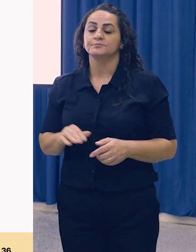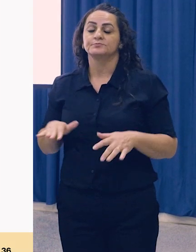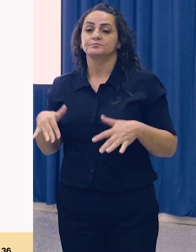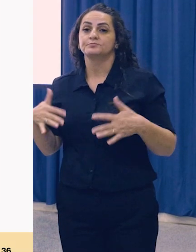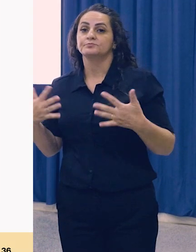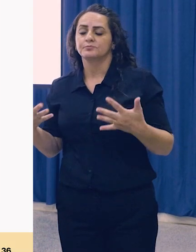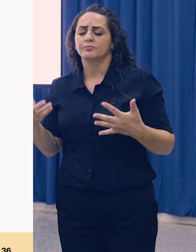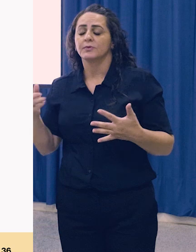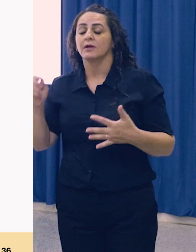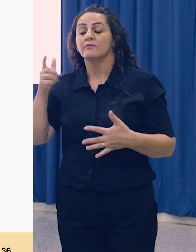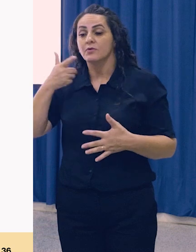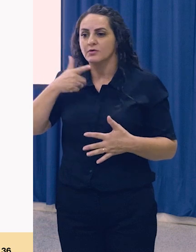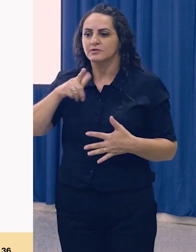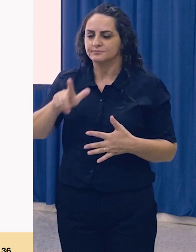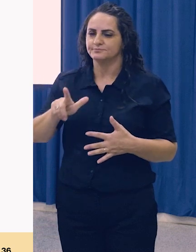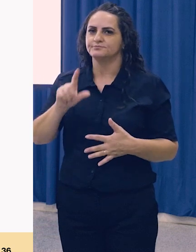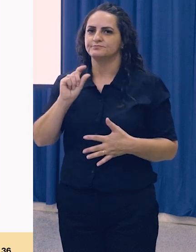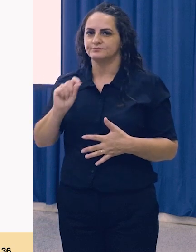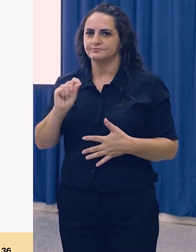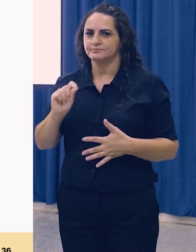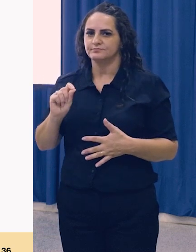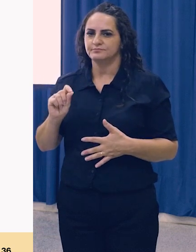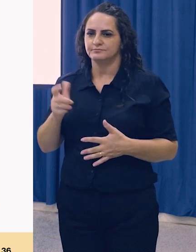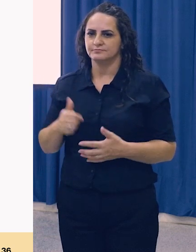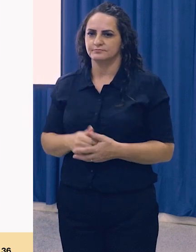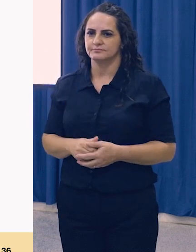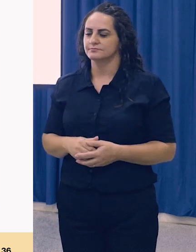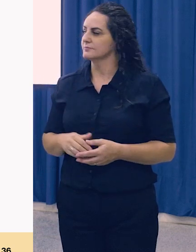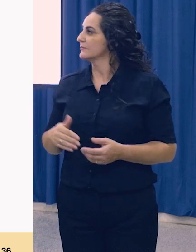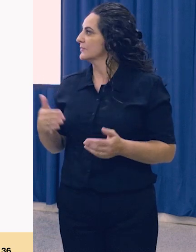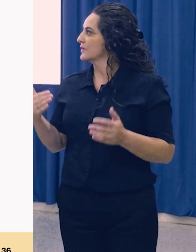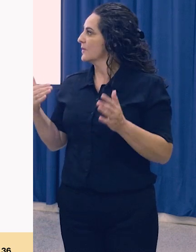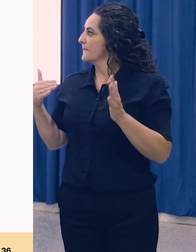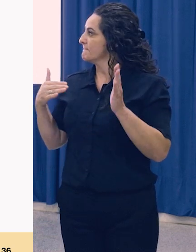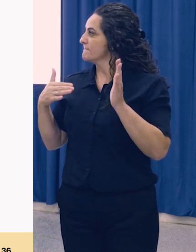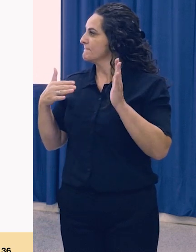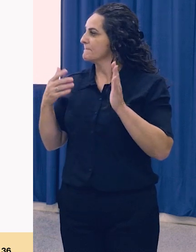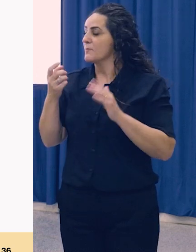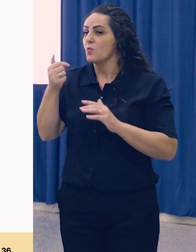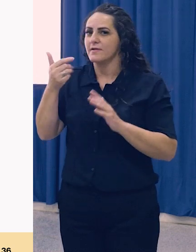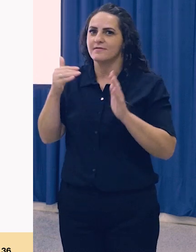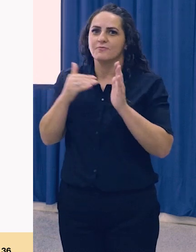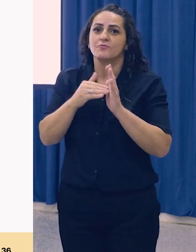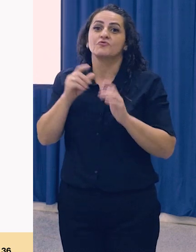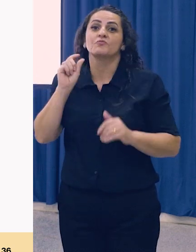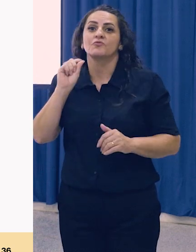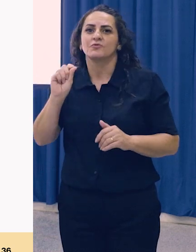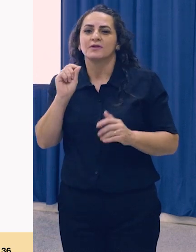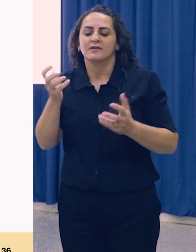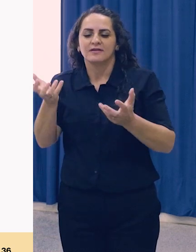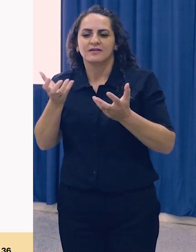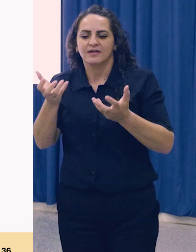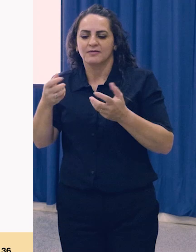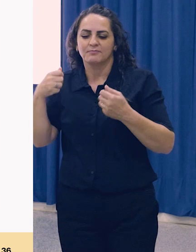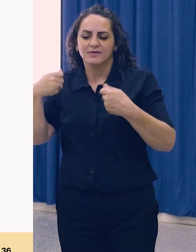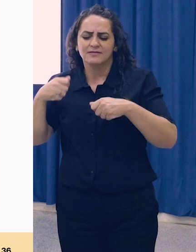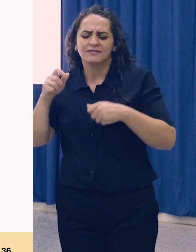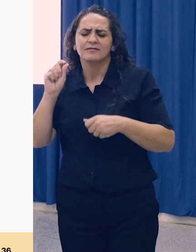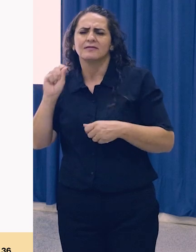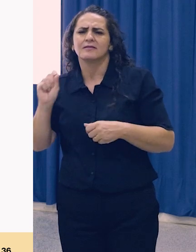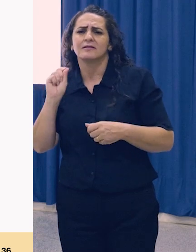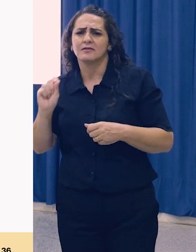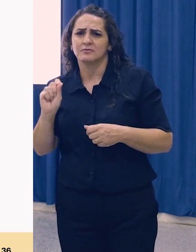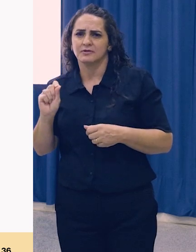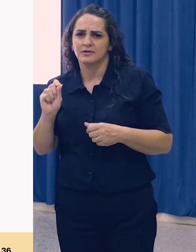Contrapartidas, o que eles vão ganhar com isso? E depois, o penúltimo slide, o que a gente quer, o que a gente precisa deles, os